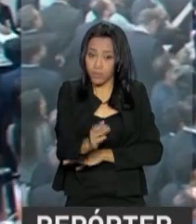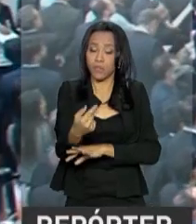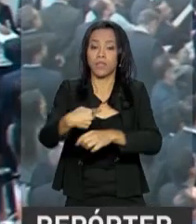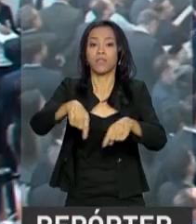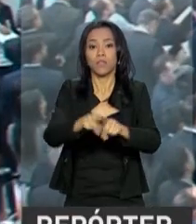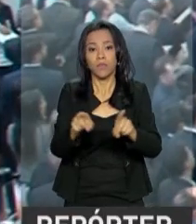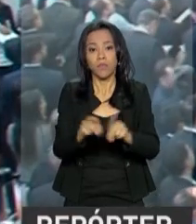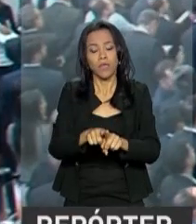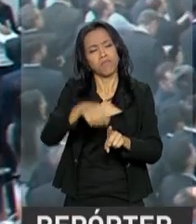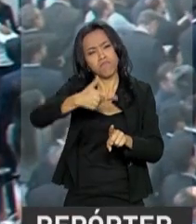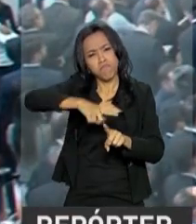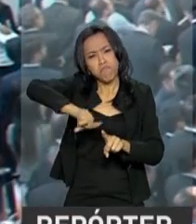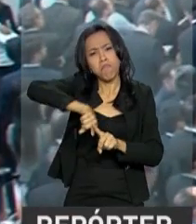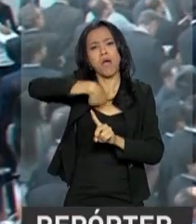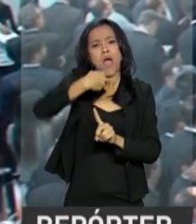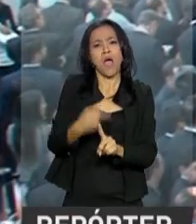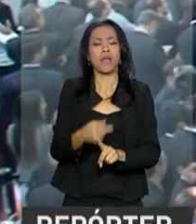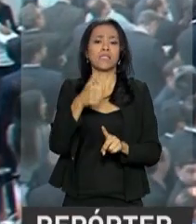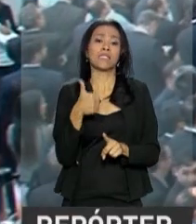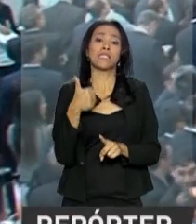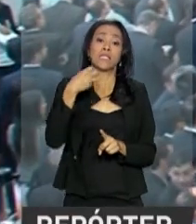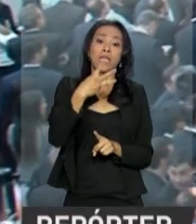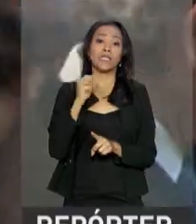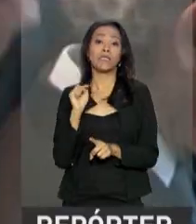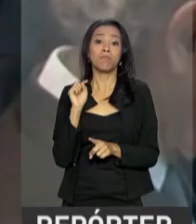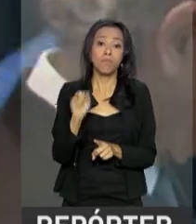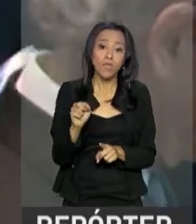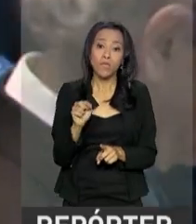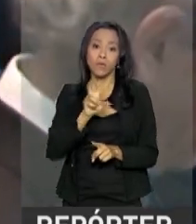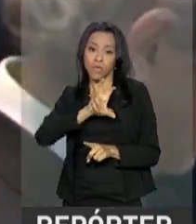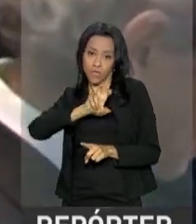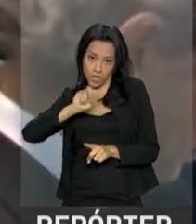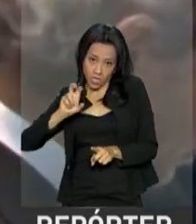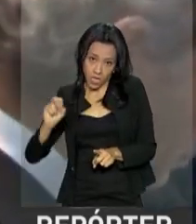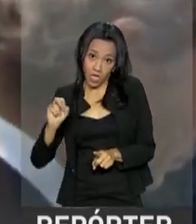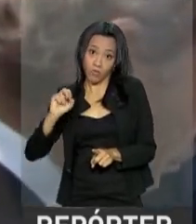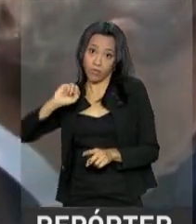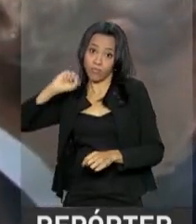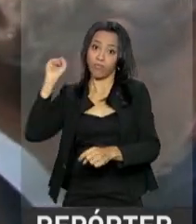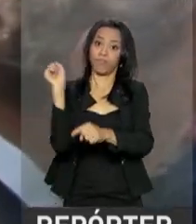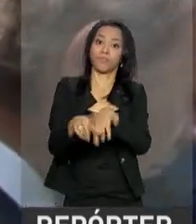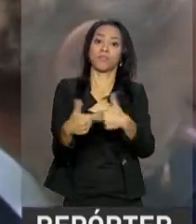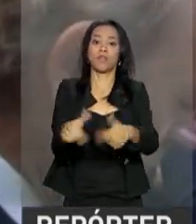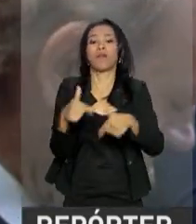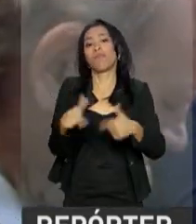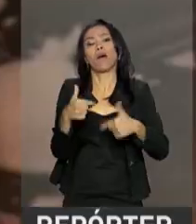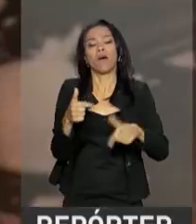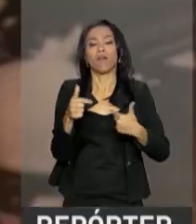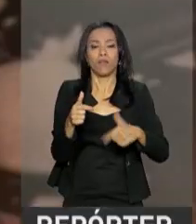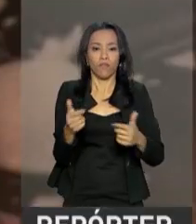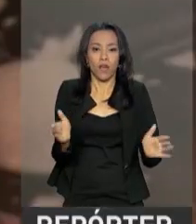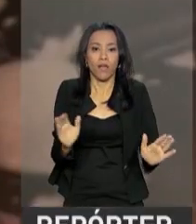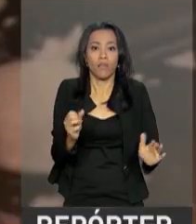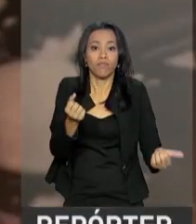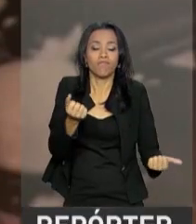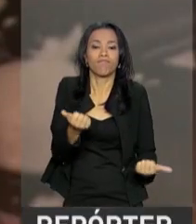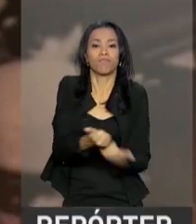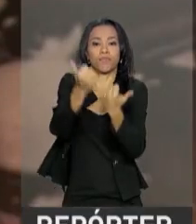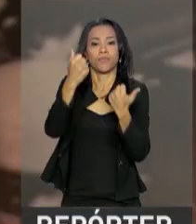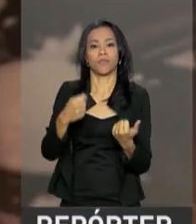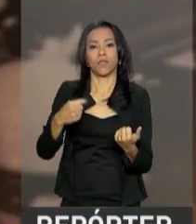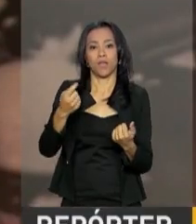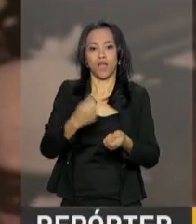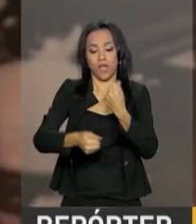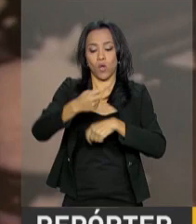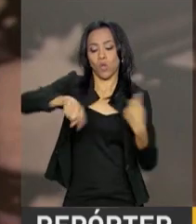a geração de mais de 13.500 empregos diretos na economia brasileira. Ninguém vai investir num